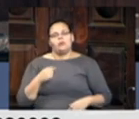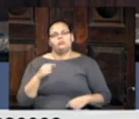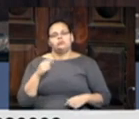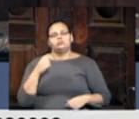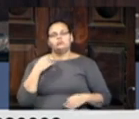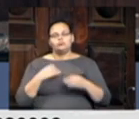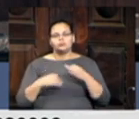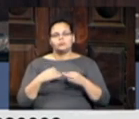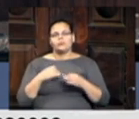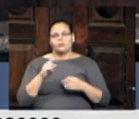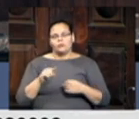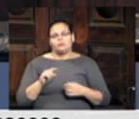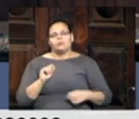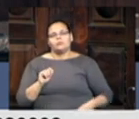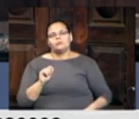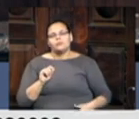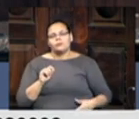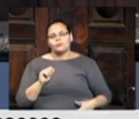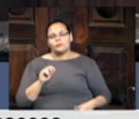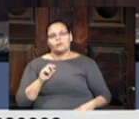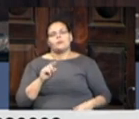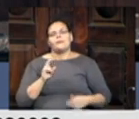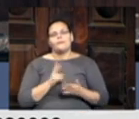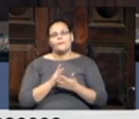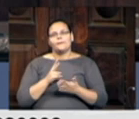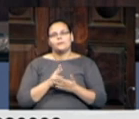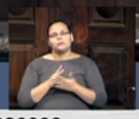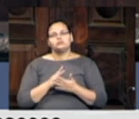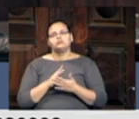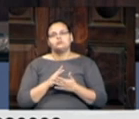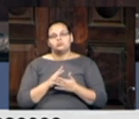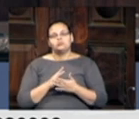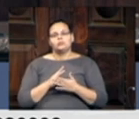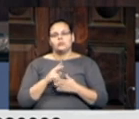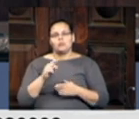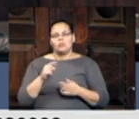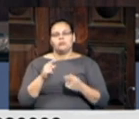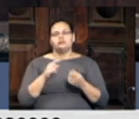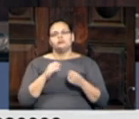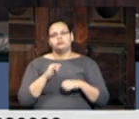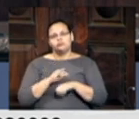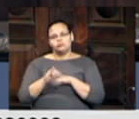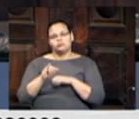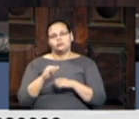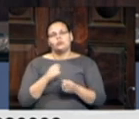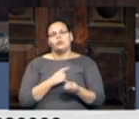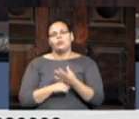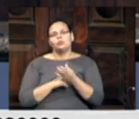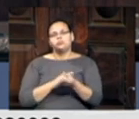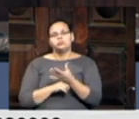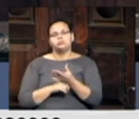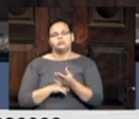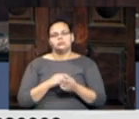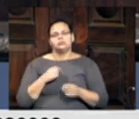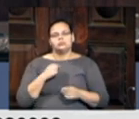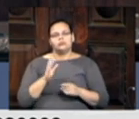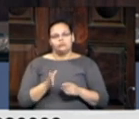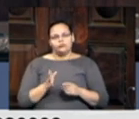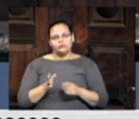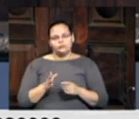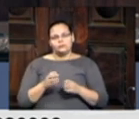julgado se dará mesmo tendo a corrupção chegado na